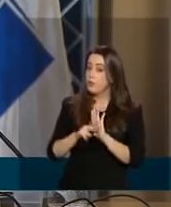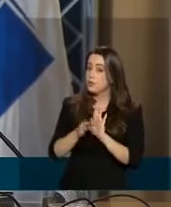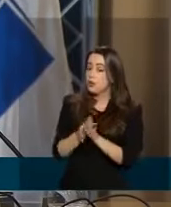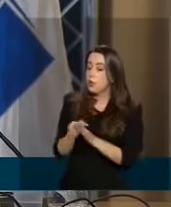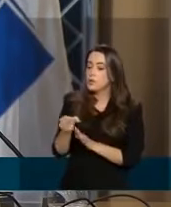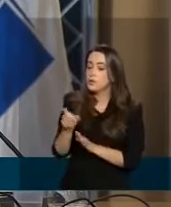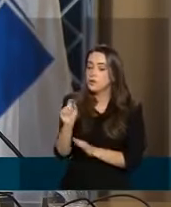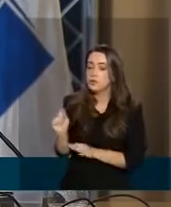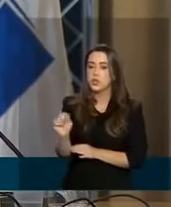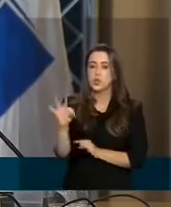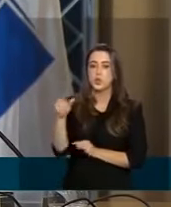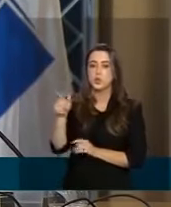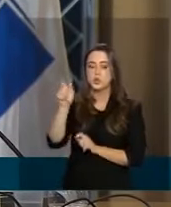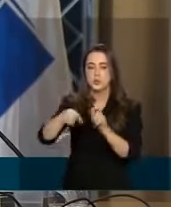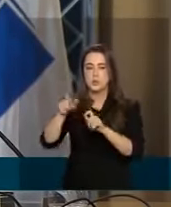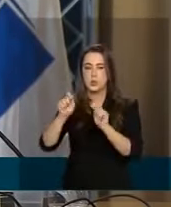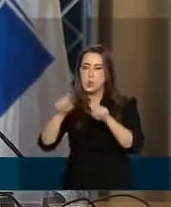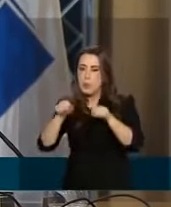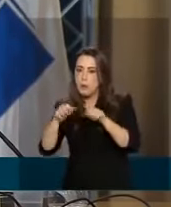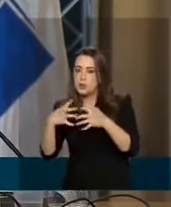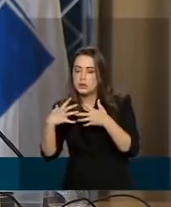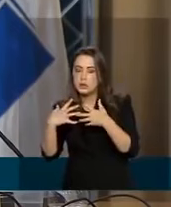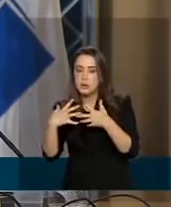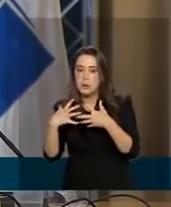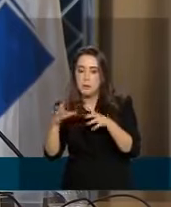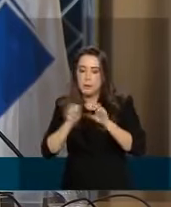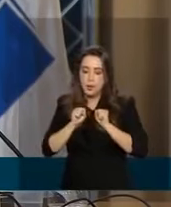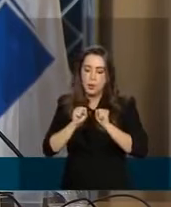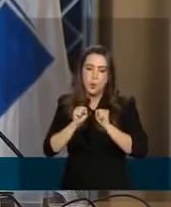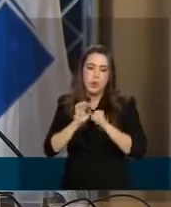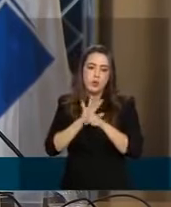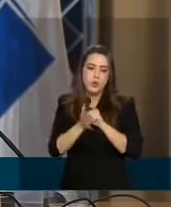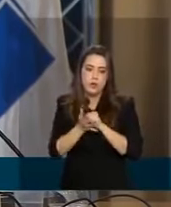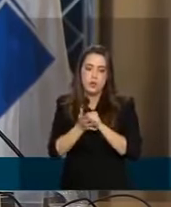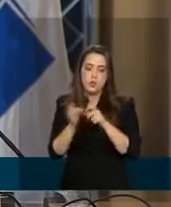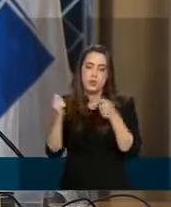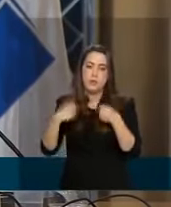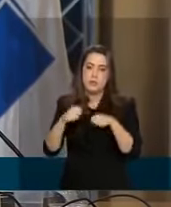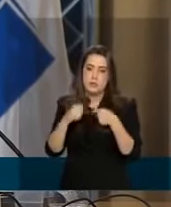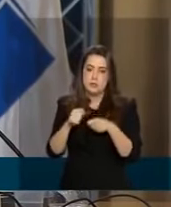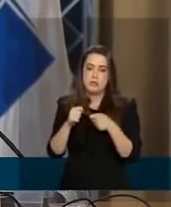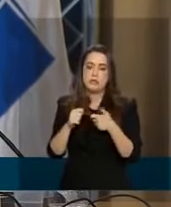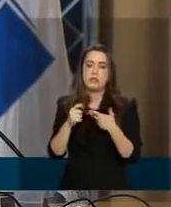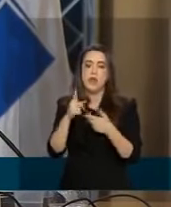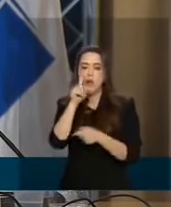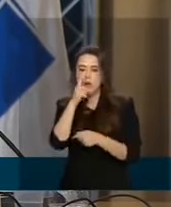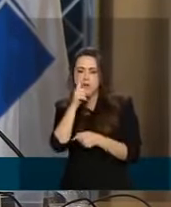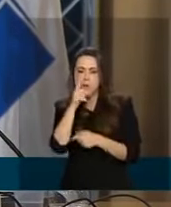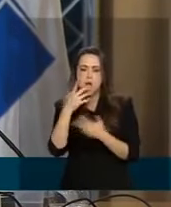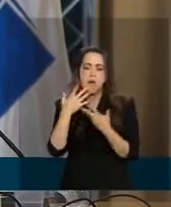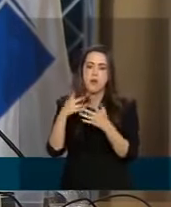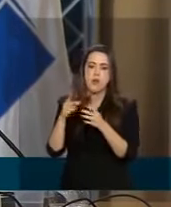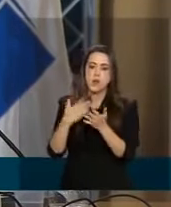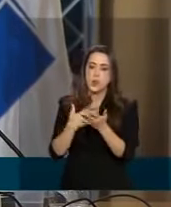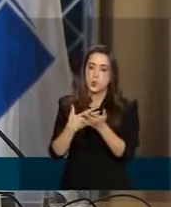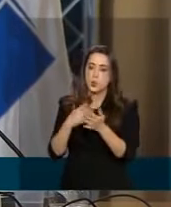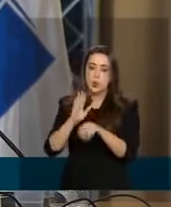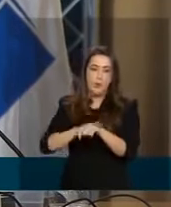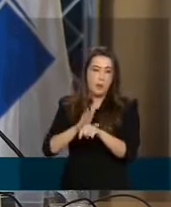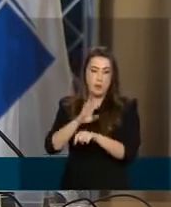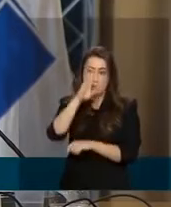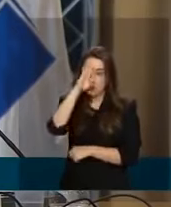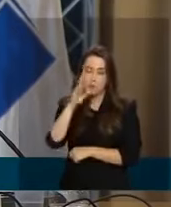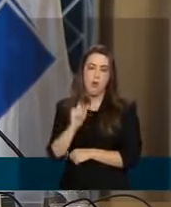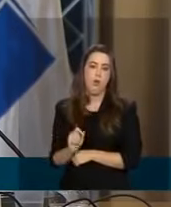os casos suspeitos de Covid-19 tivessem amostras coletadas na sua fase aguda